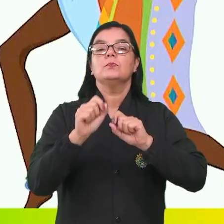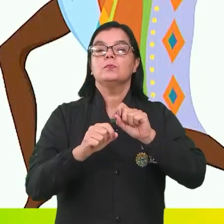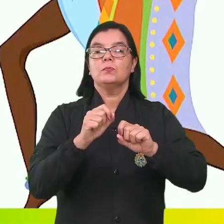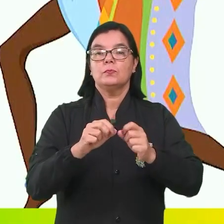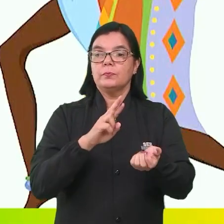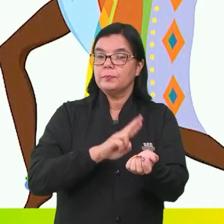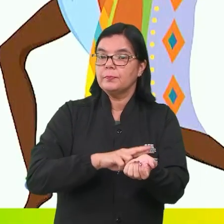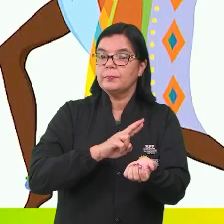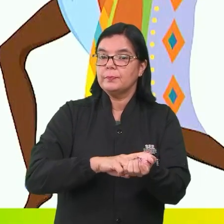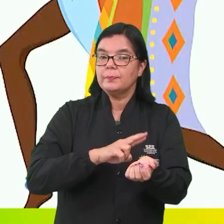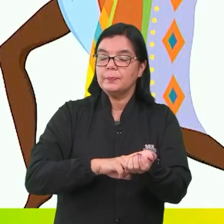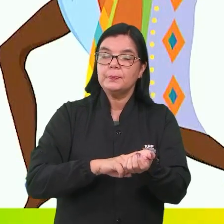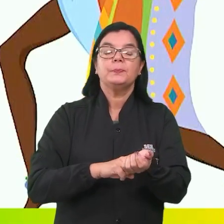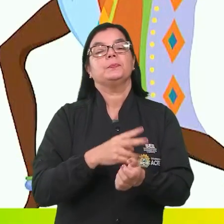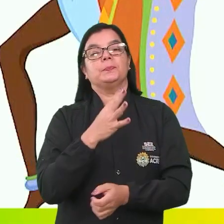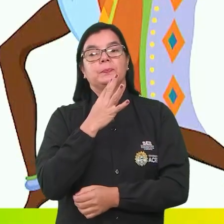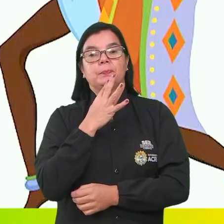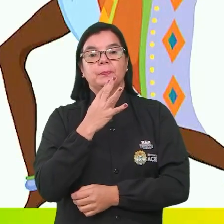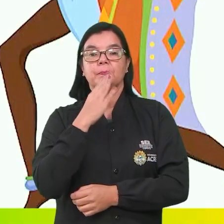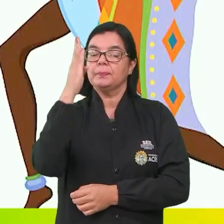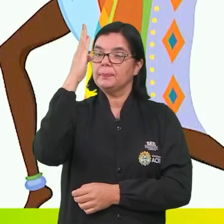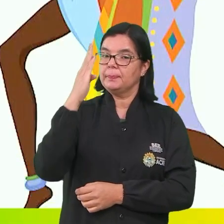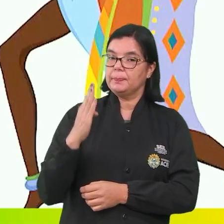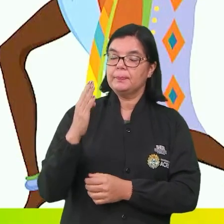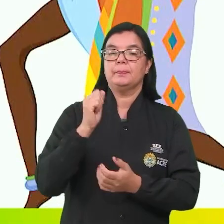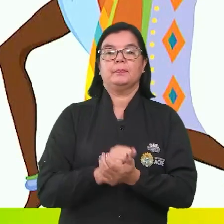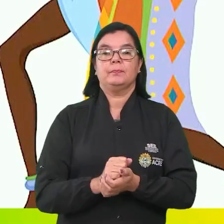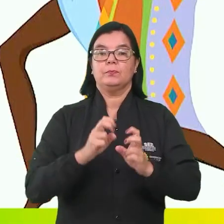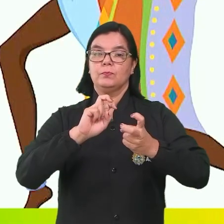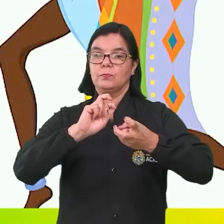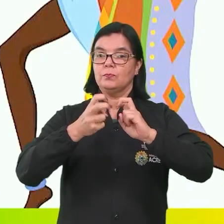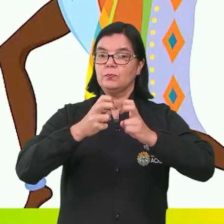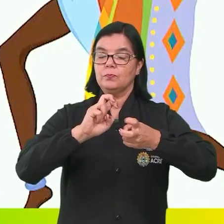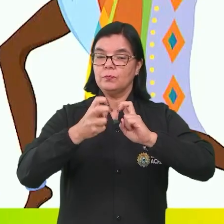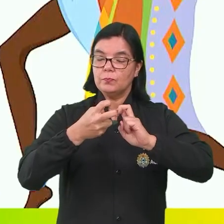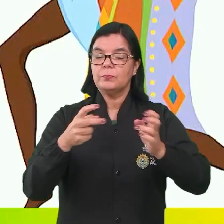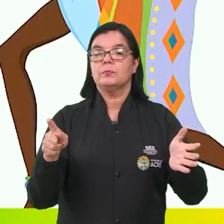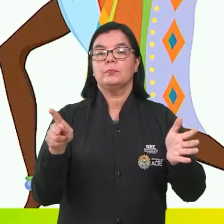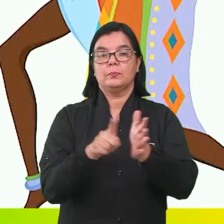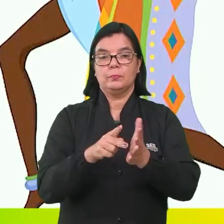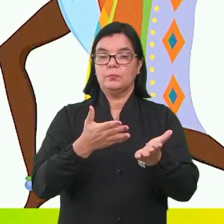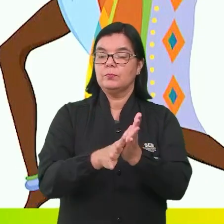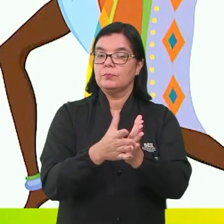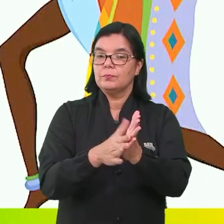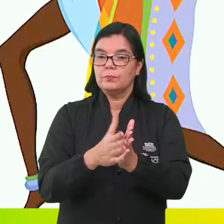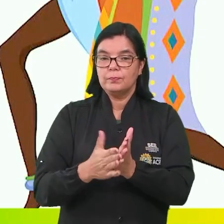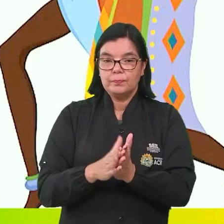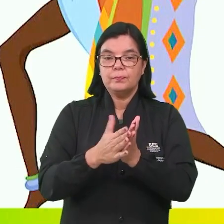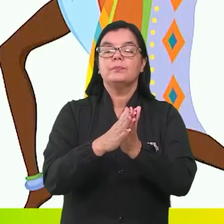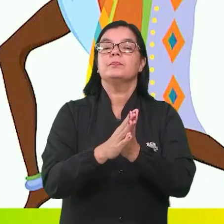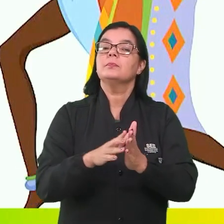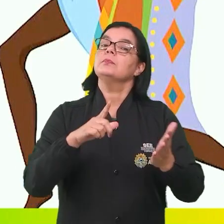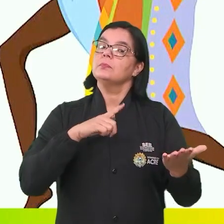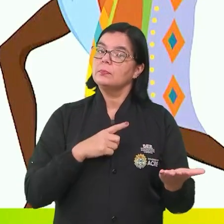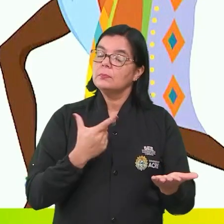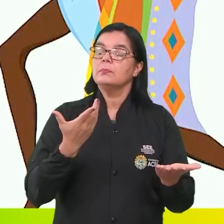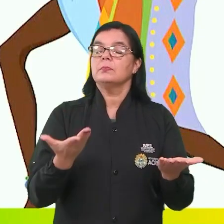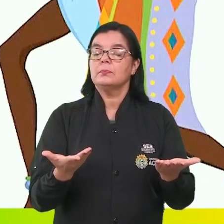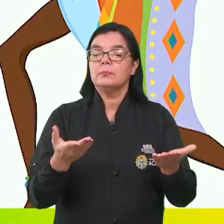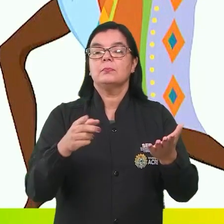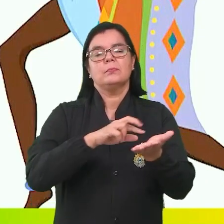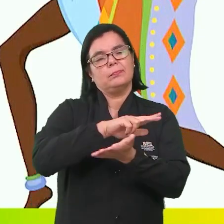hoje bastante conhecidos pelo brasileiro, como a capoeira e o próprio samba. Então tem aí